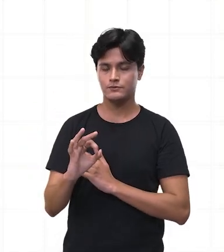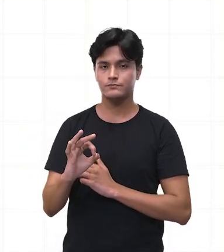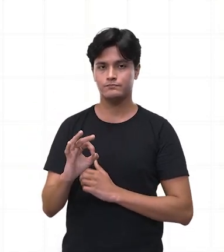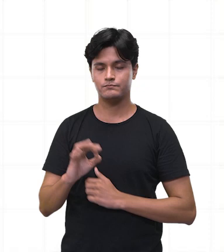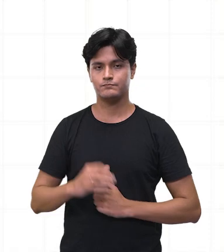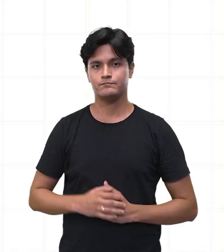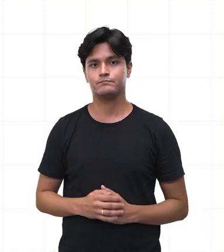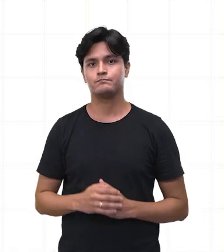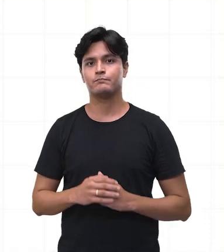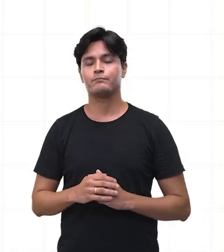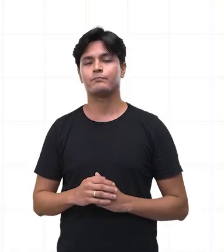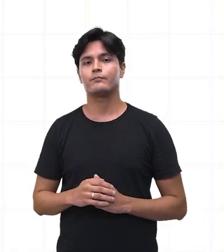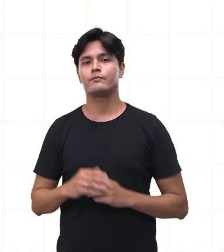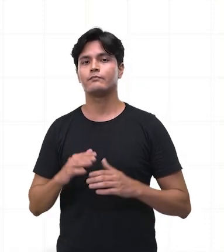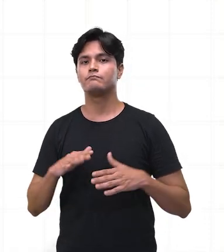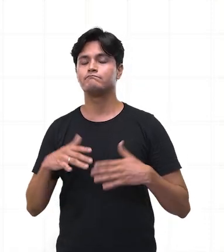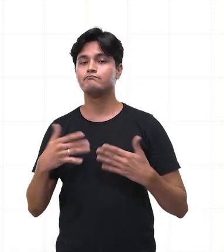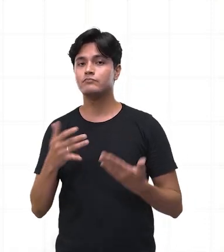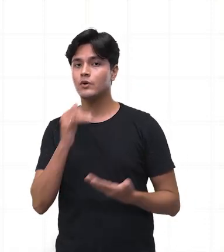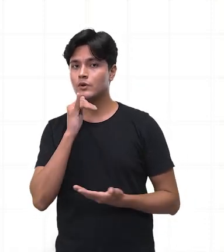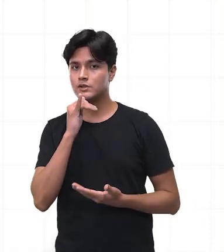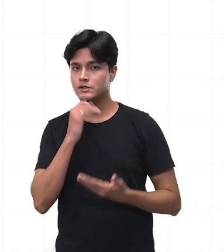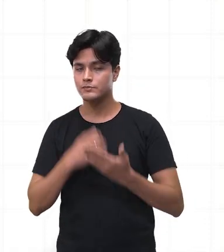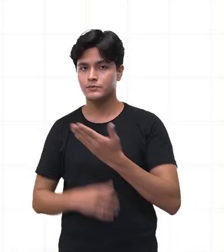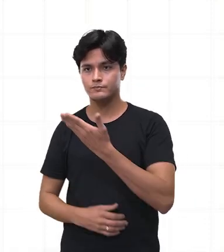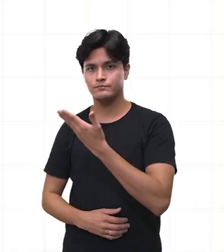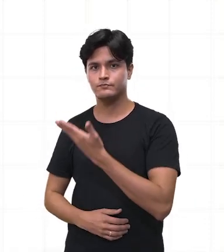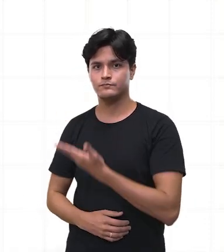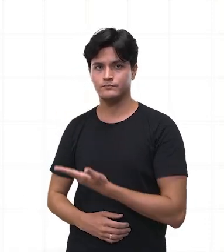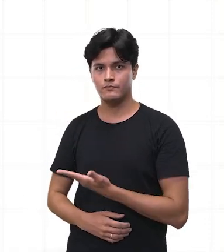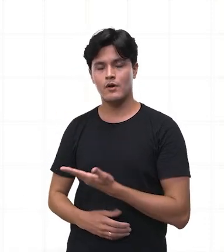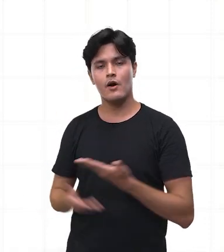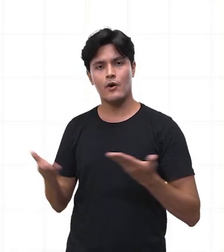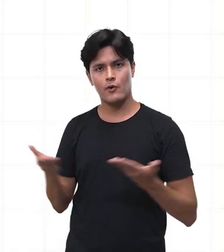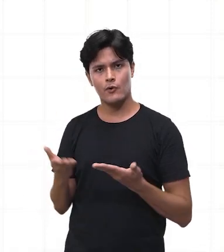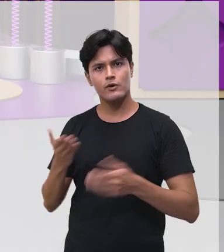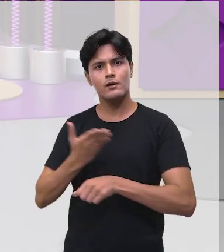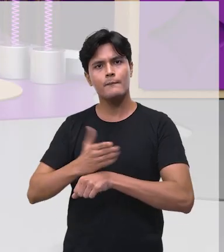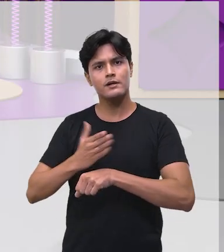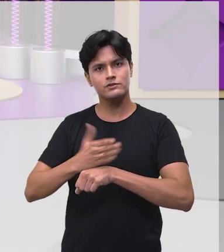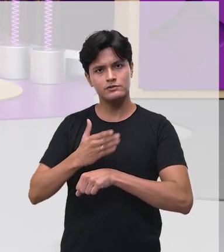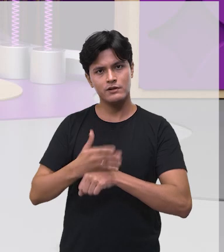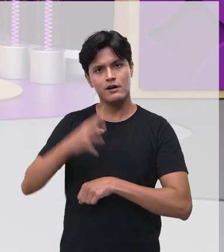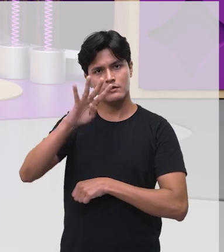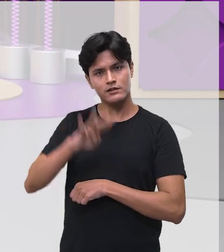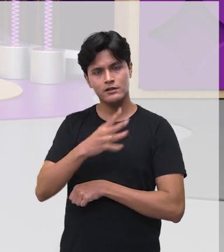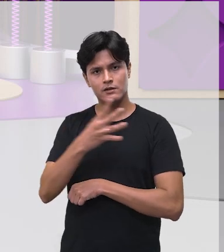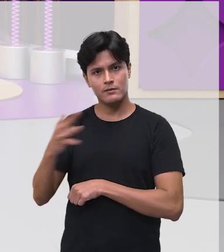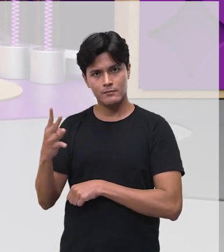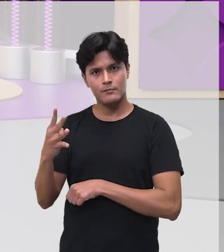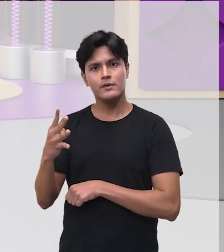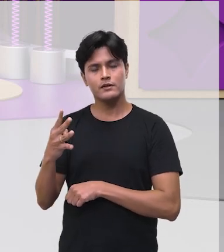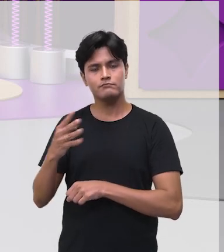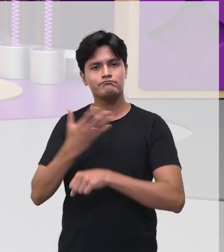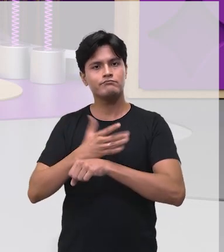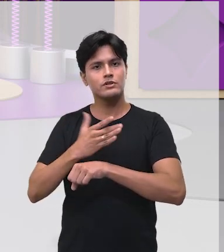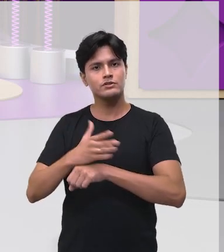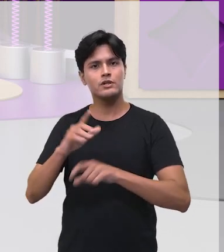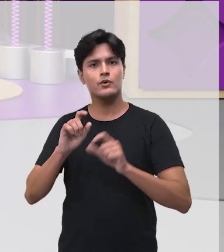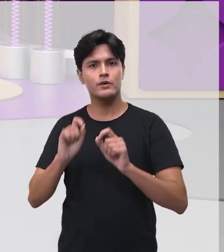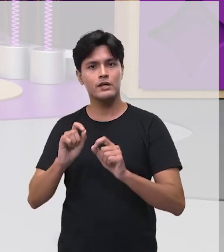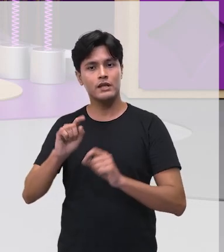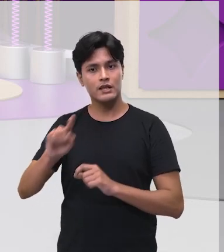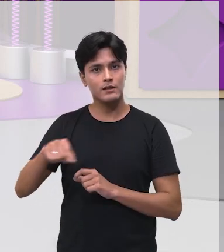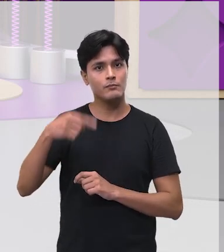tá? Então nesse caso, ó, nós vamos praticar aqui nessa tabela. Em seguida a gente vai ao quadro para a